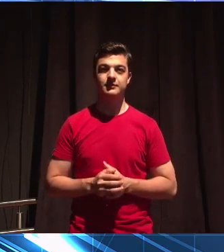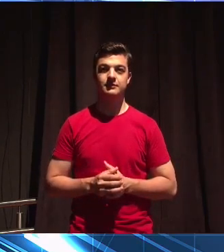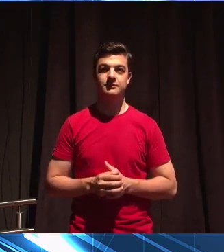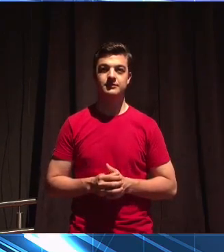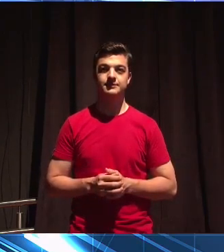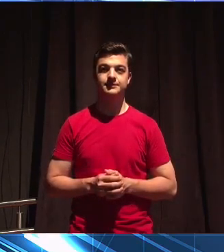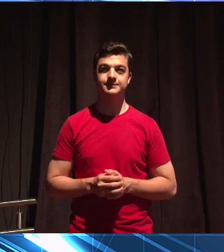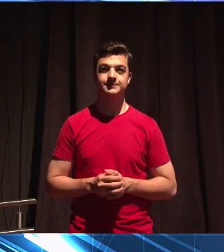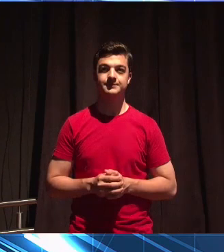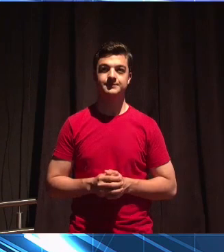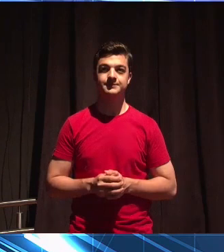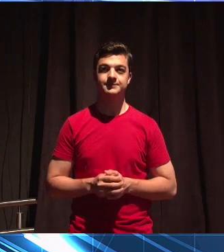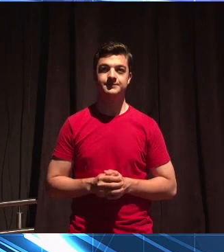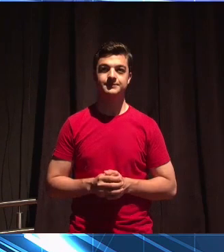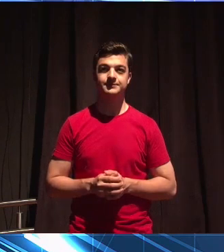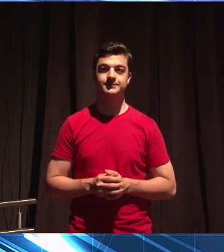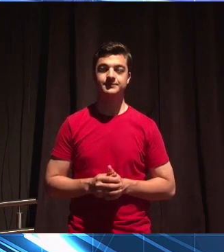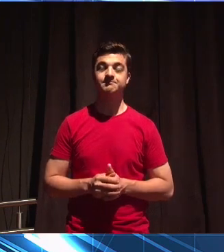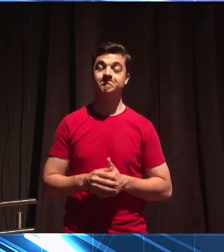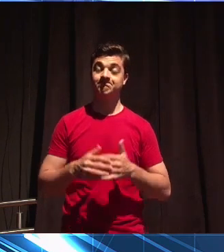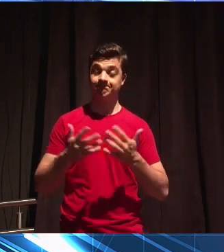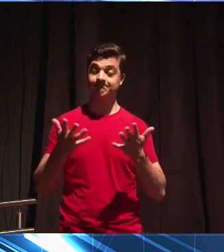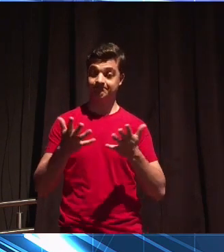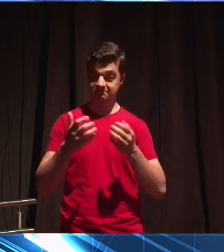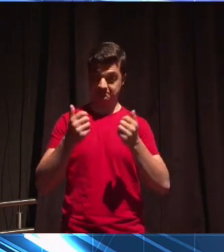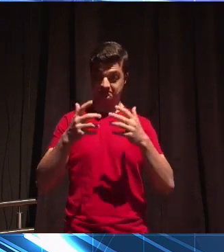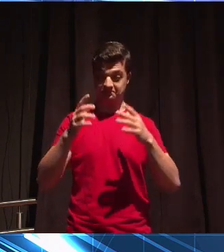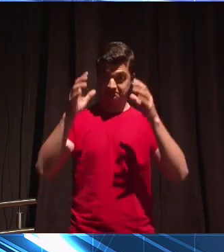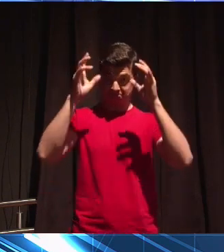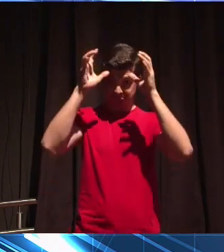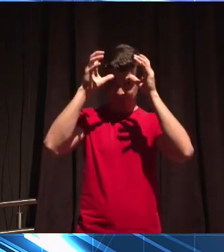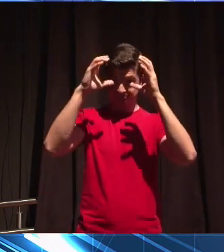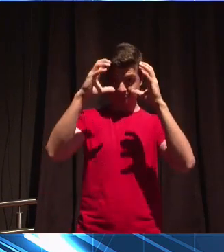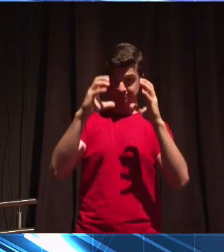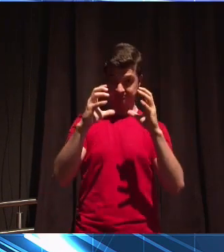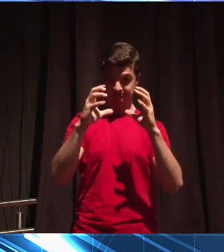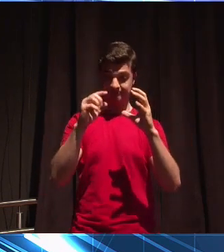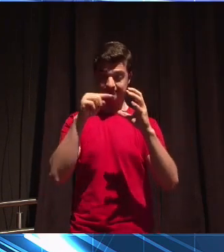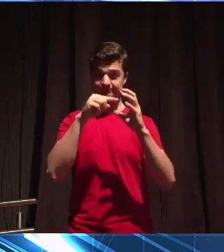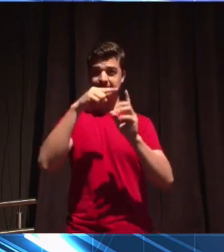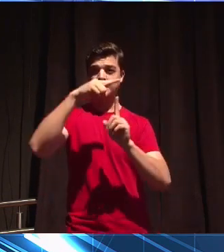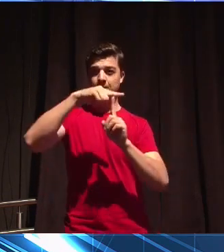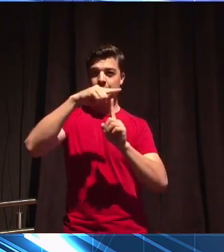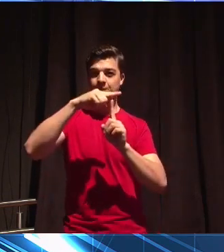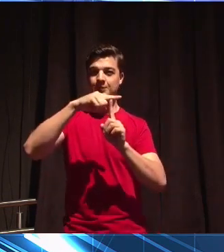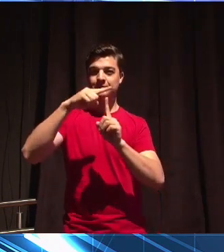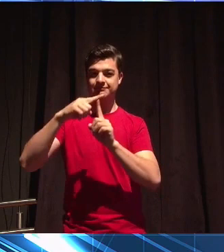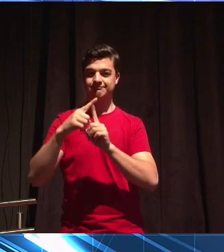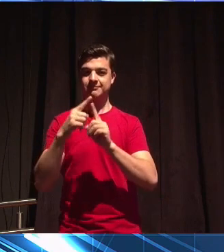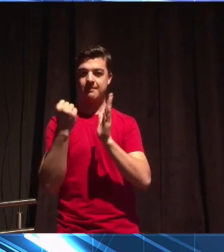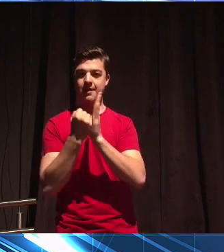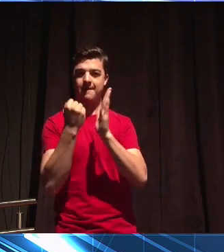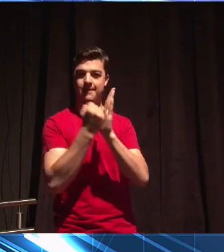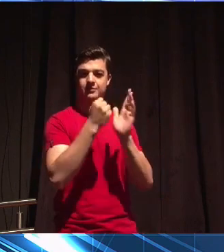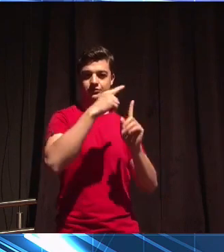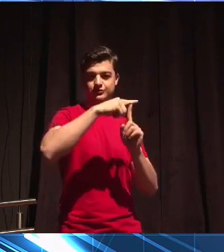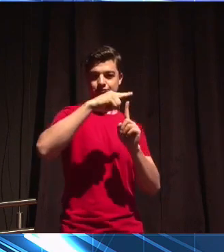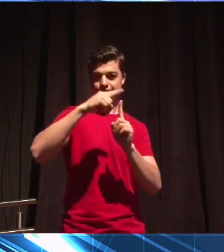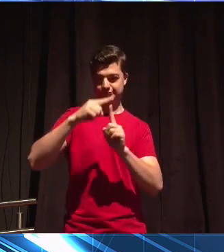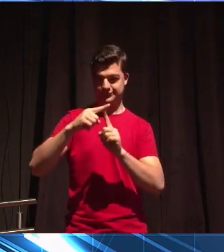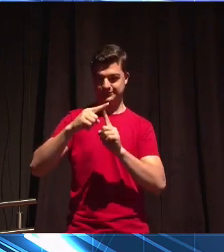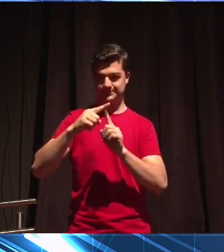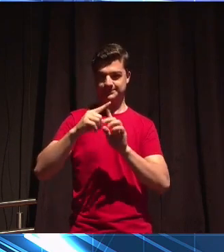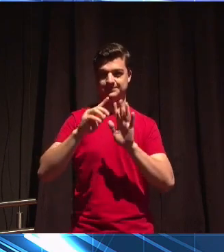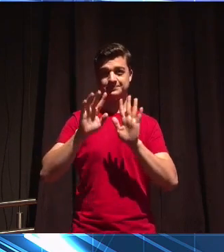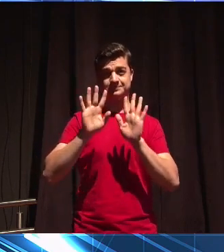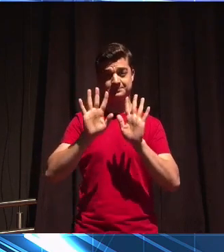questão da neuroprivacidade, muitas vezes a discussão que a gente tem é que é algo distante. E eu isso estou retomando de novo, porque vocês podem